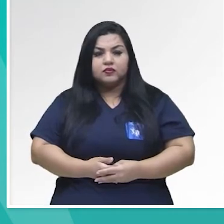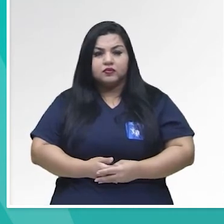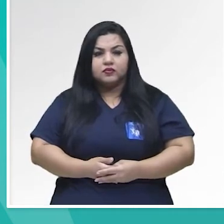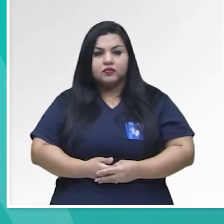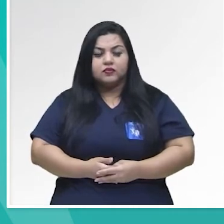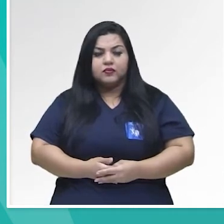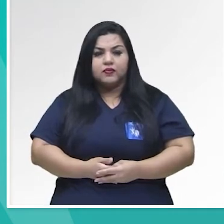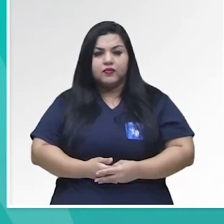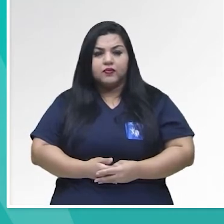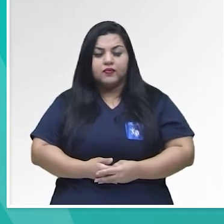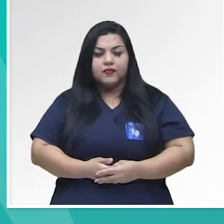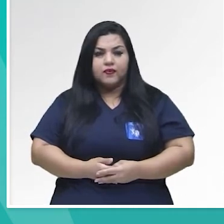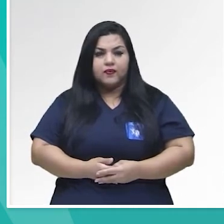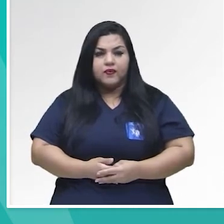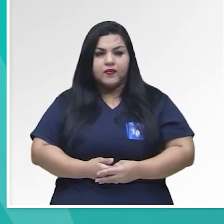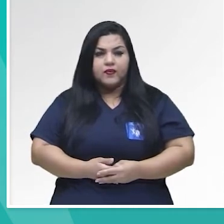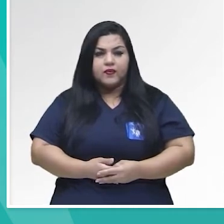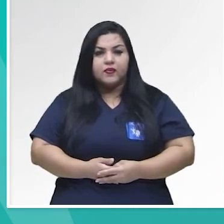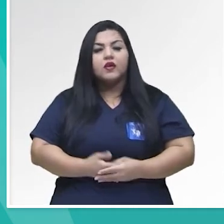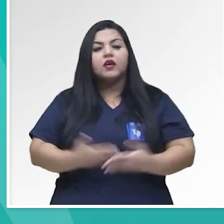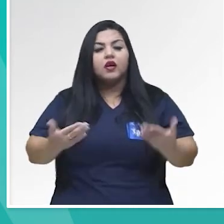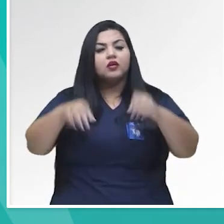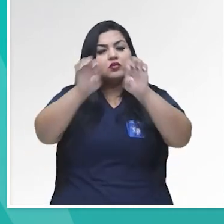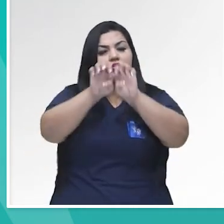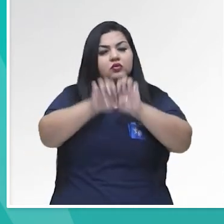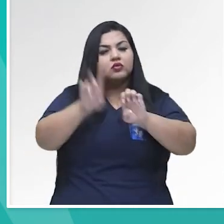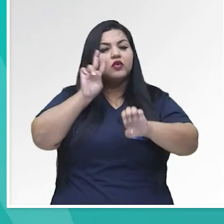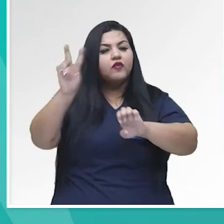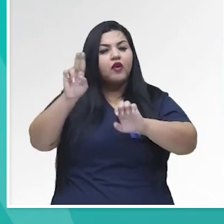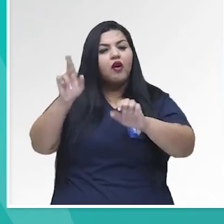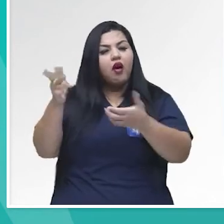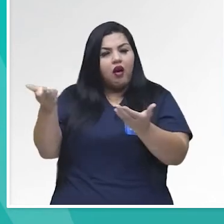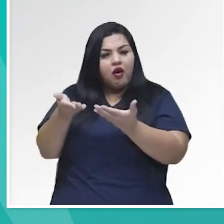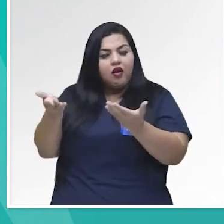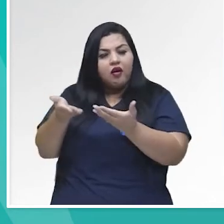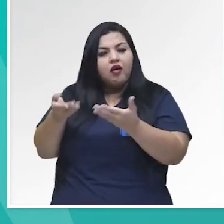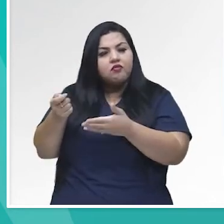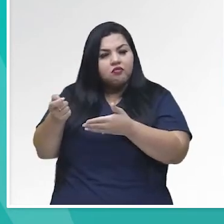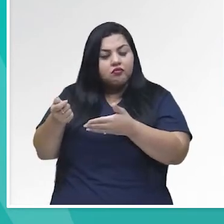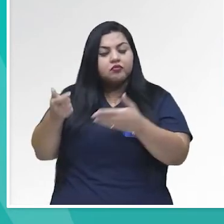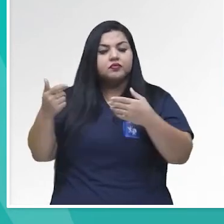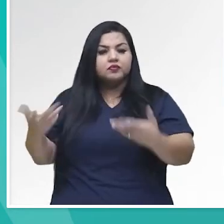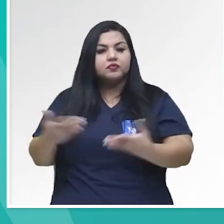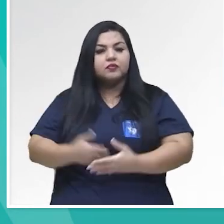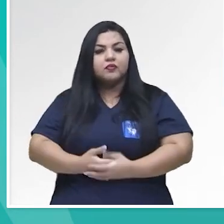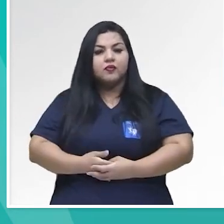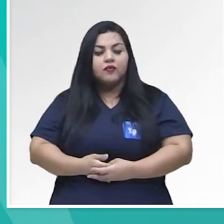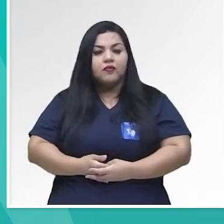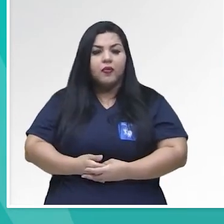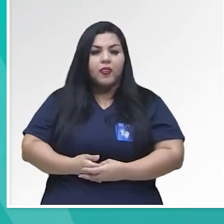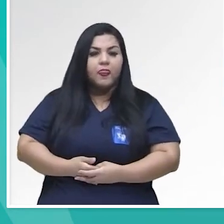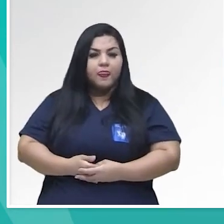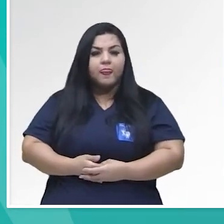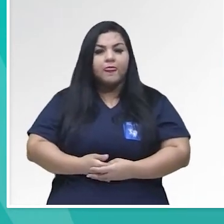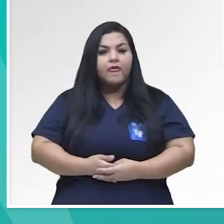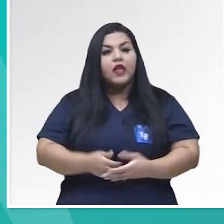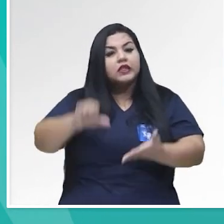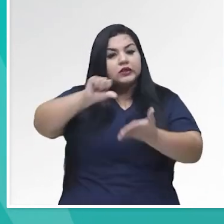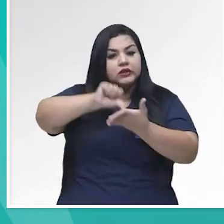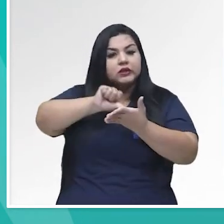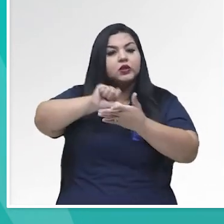quadro. Aquela estrutura que você viu há pouco, né, ela se centraliza